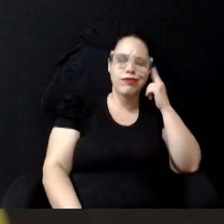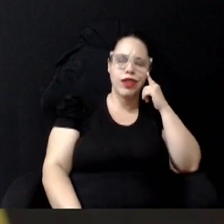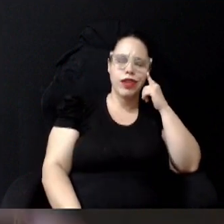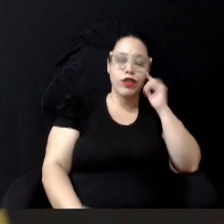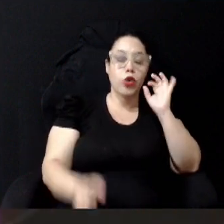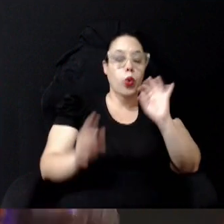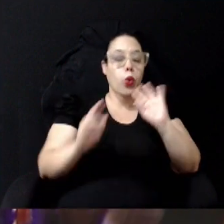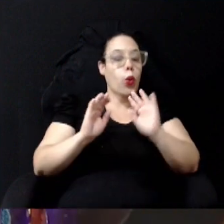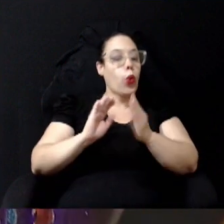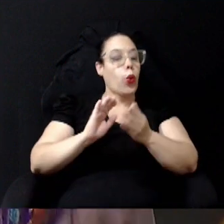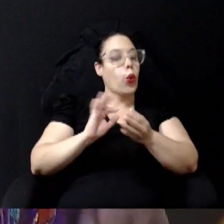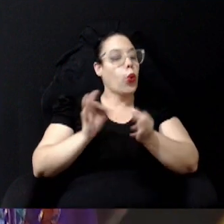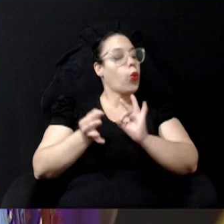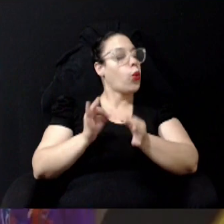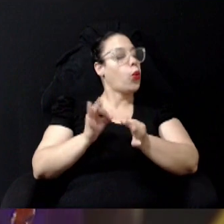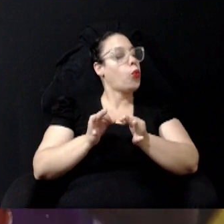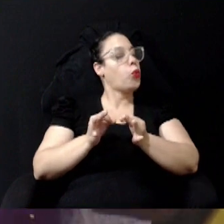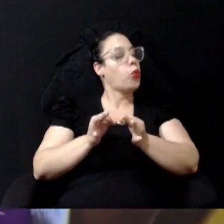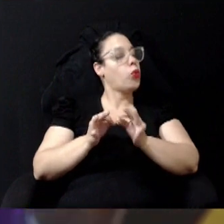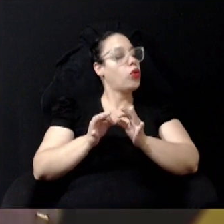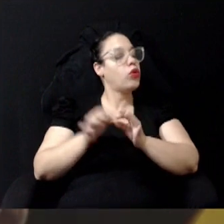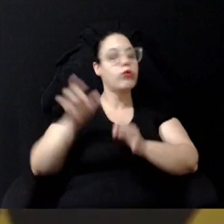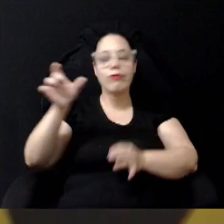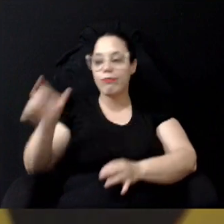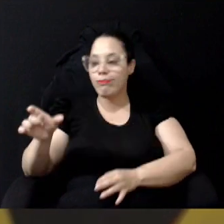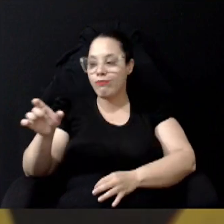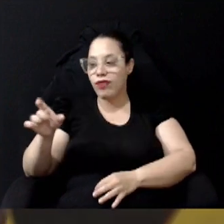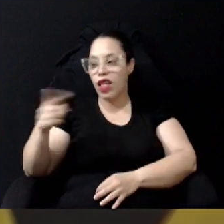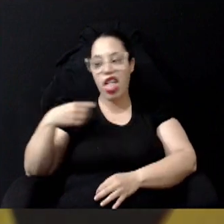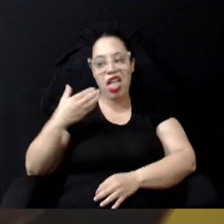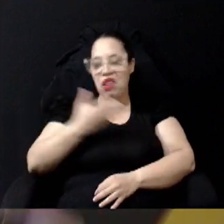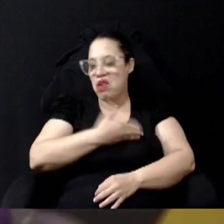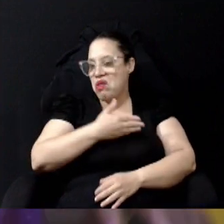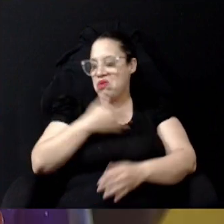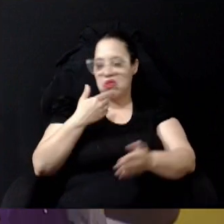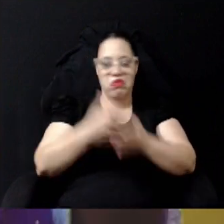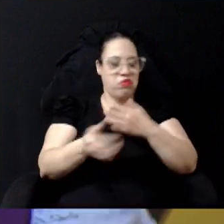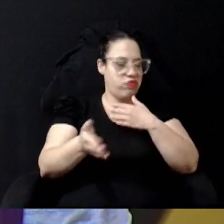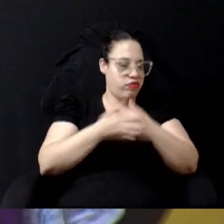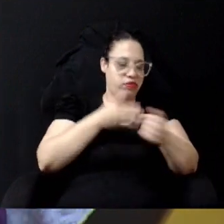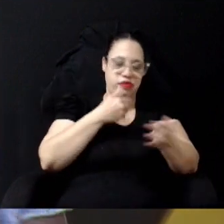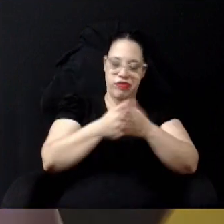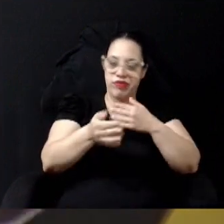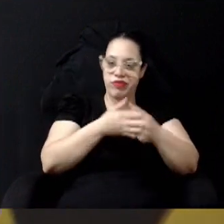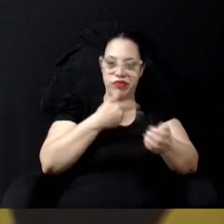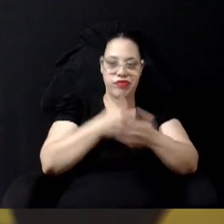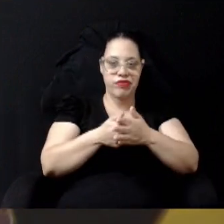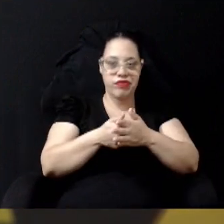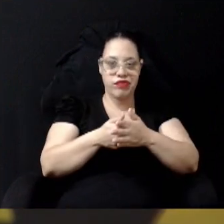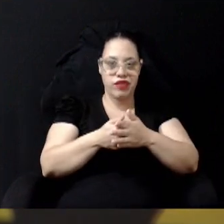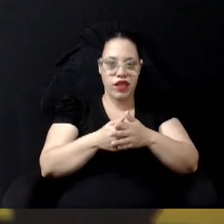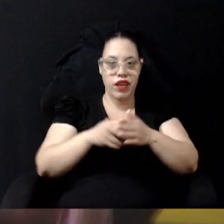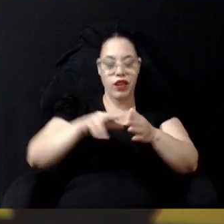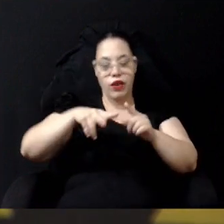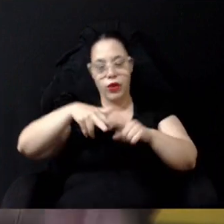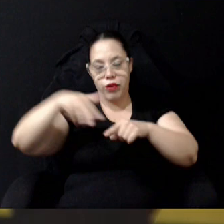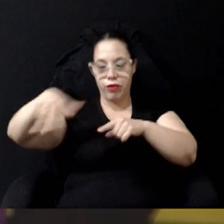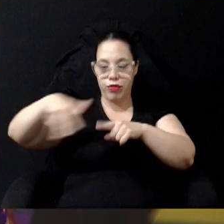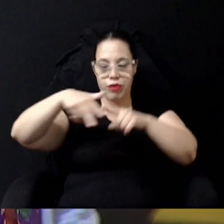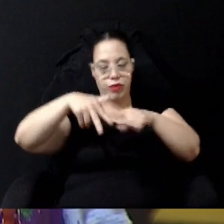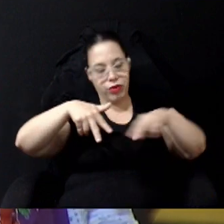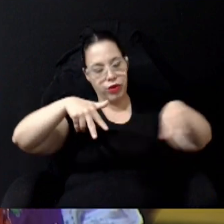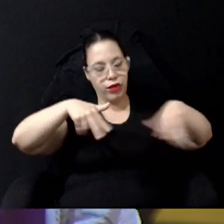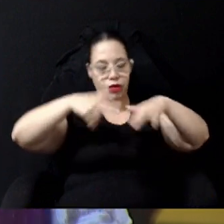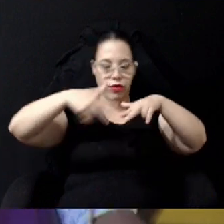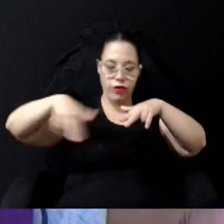perto de alguém, quer dizer que essa pessoa não é minha coisa nenhuma, sabe? Eu quero poder andar descalço no meio dos meus e por onde